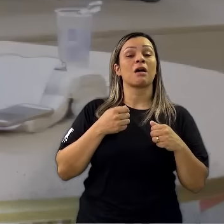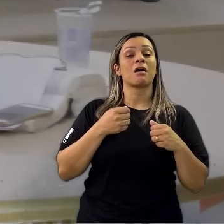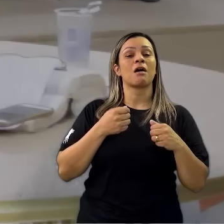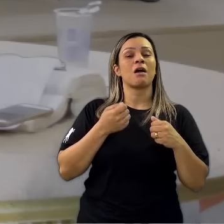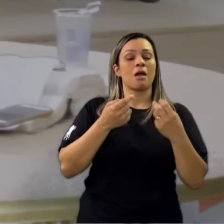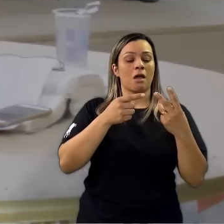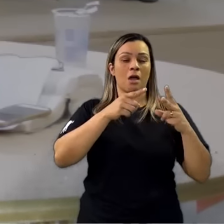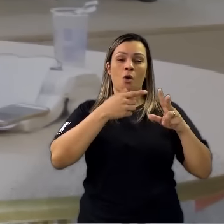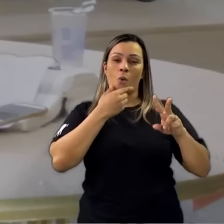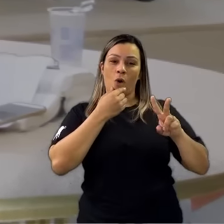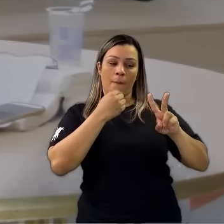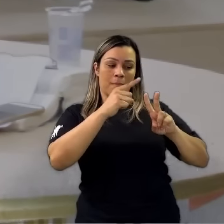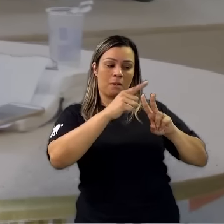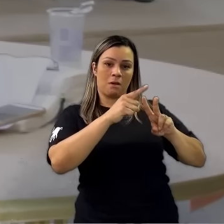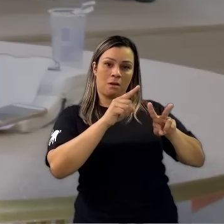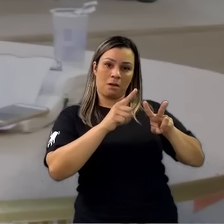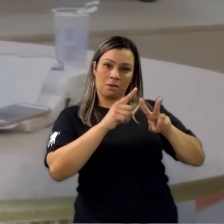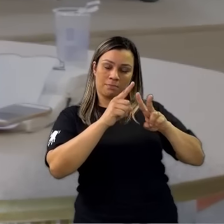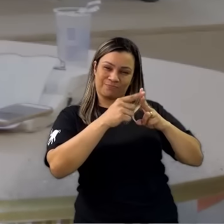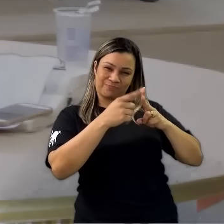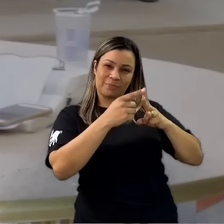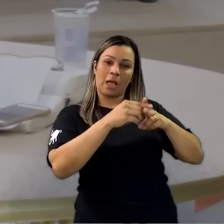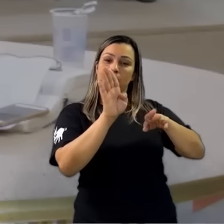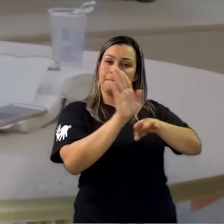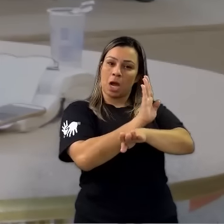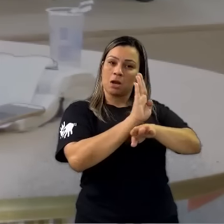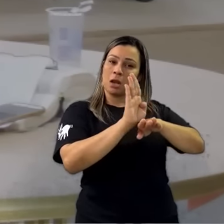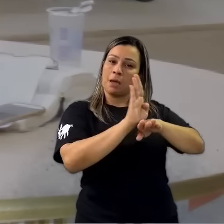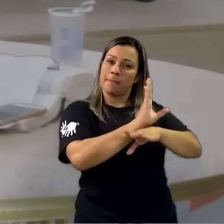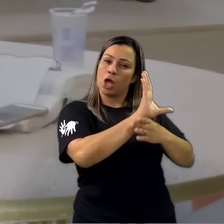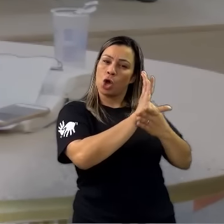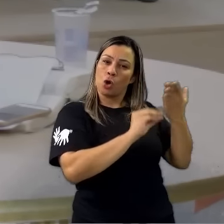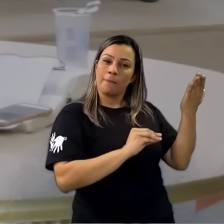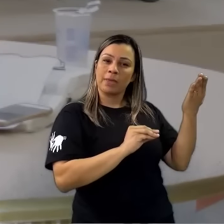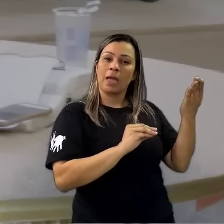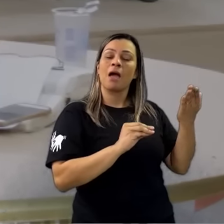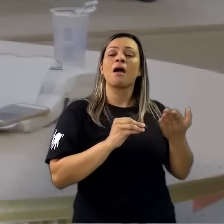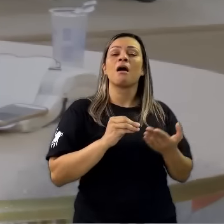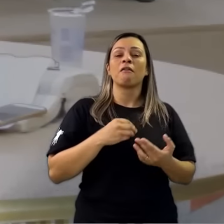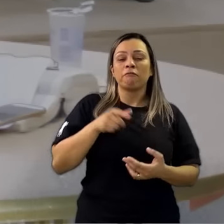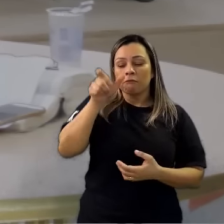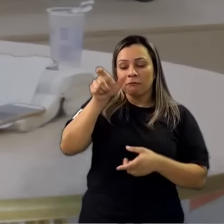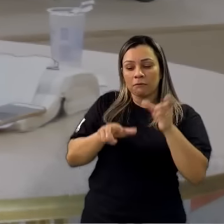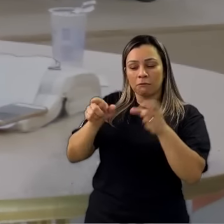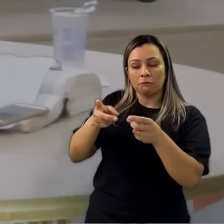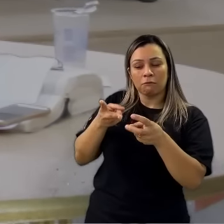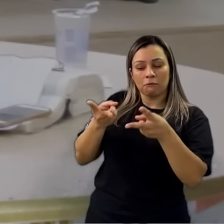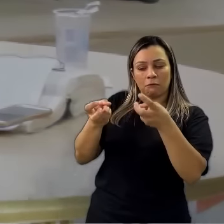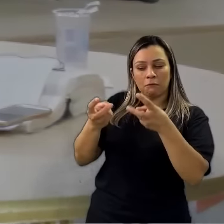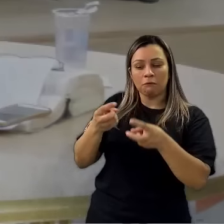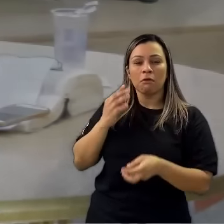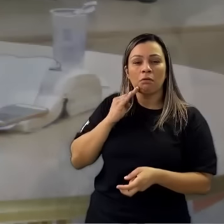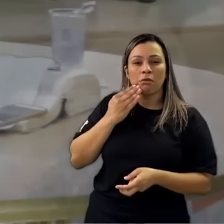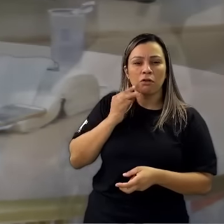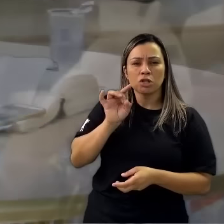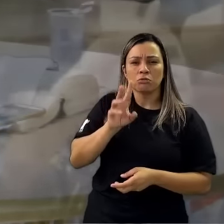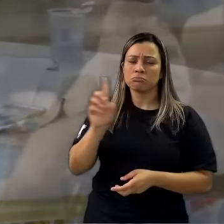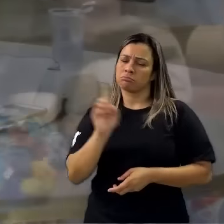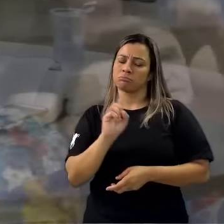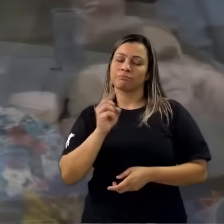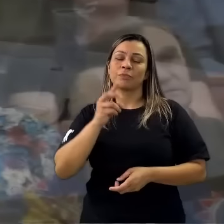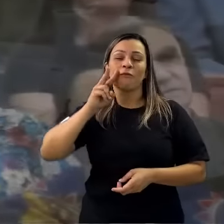e o nome de Deus vai ser glorifado você pode dar um glória por esta palavra